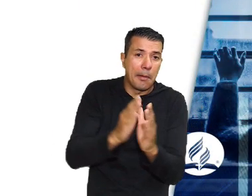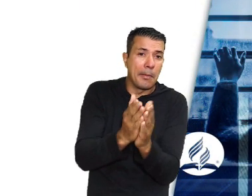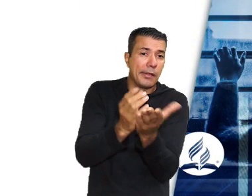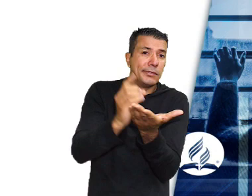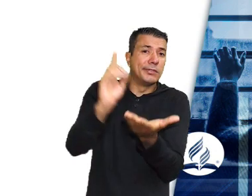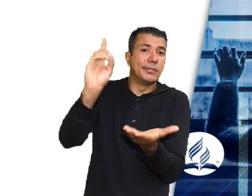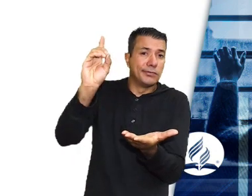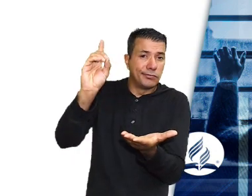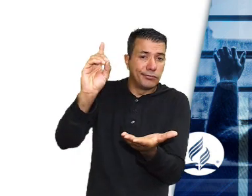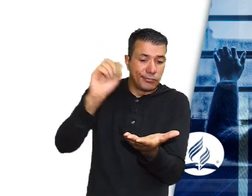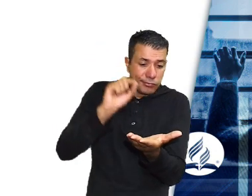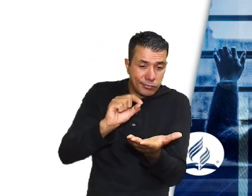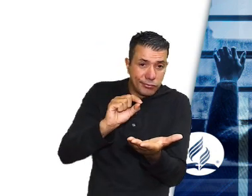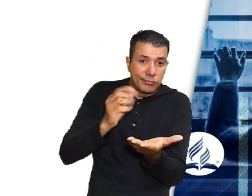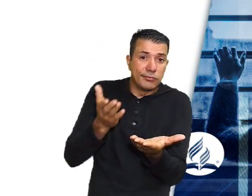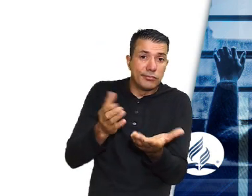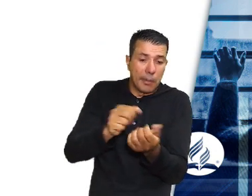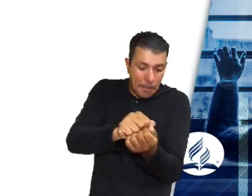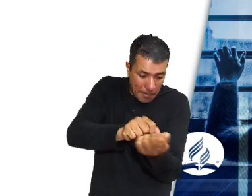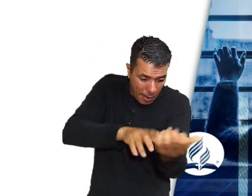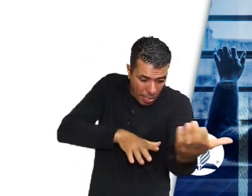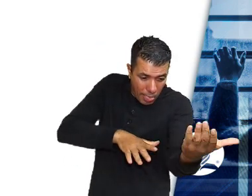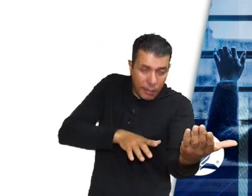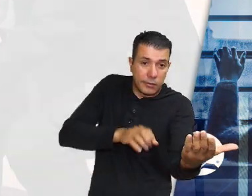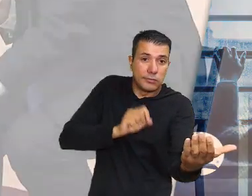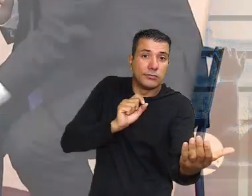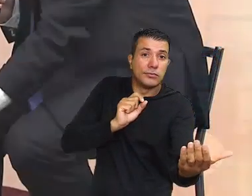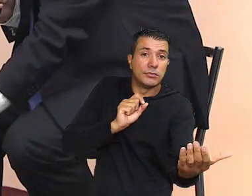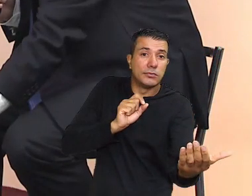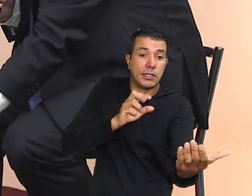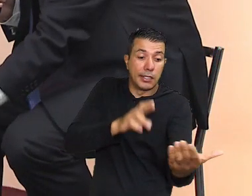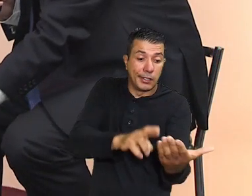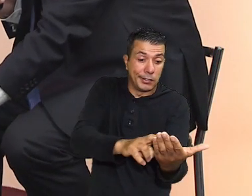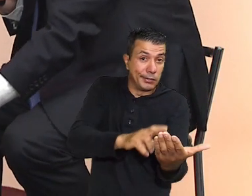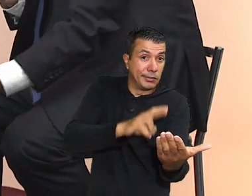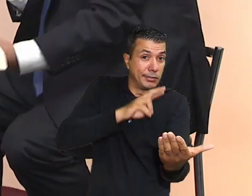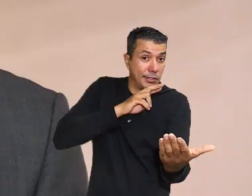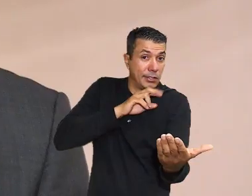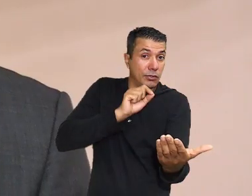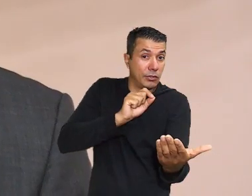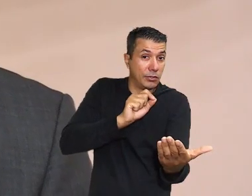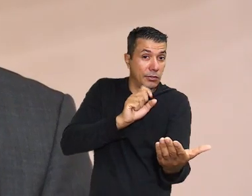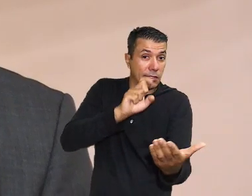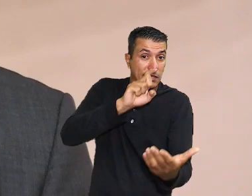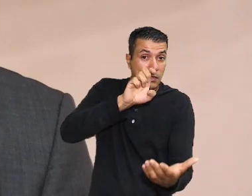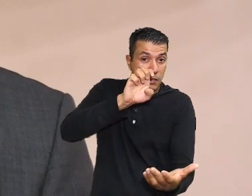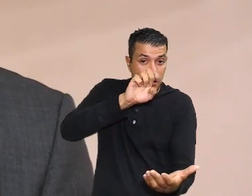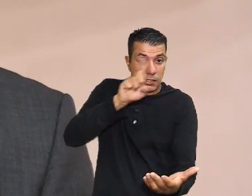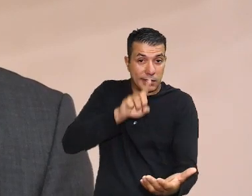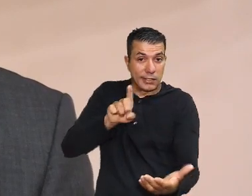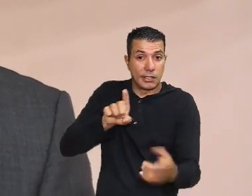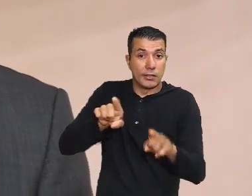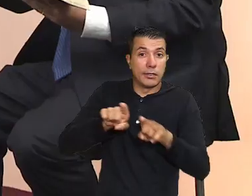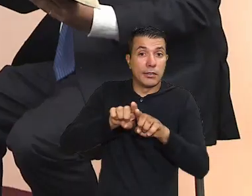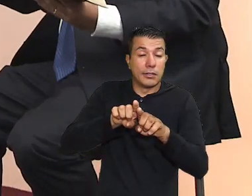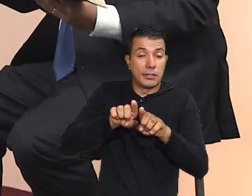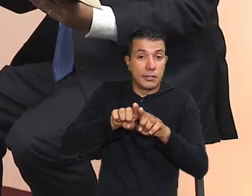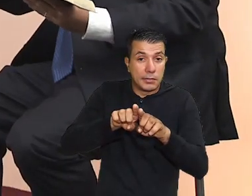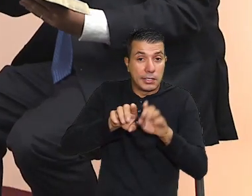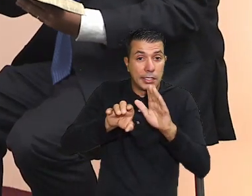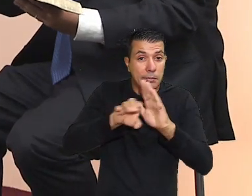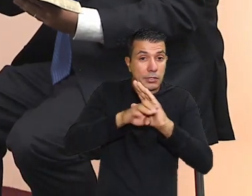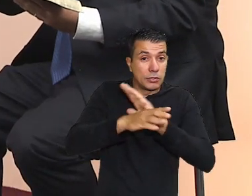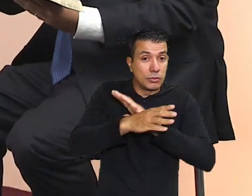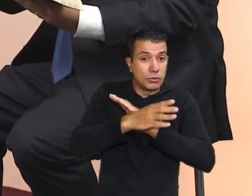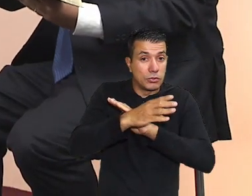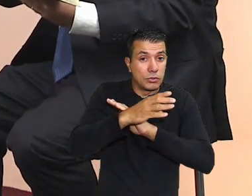condição do homem segundo a Bíblia? Para responder isso, nós vamos ler Ezequiel, capítulo 18, verso 4. Ok.